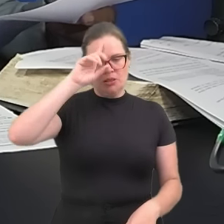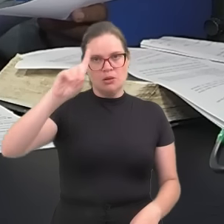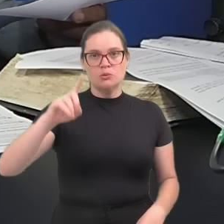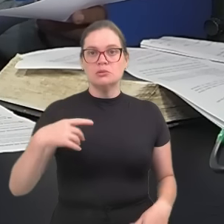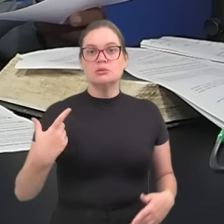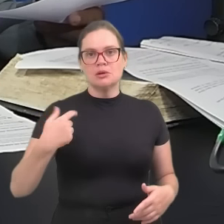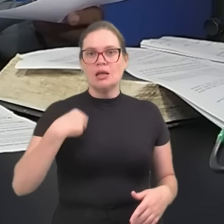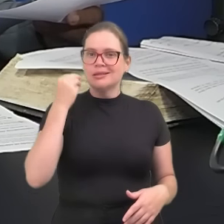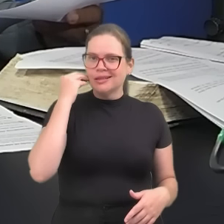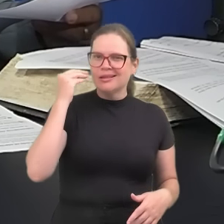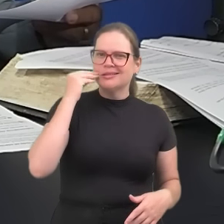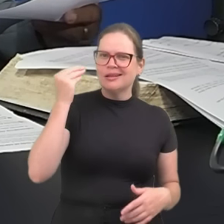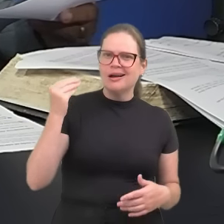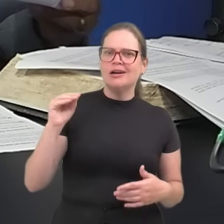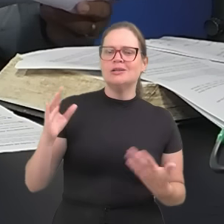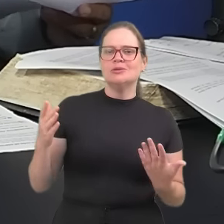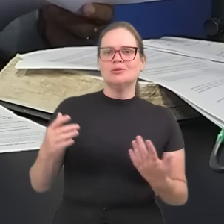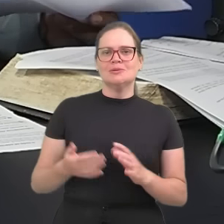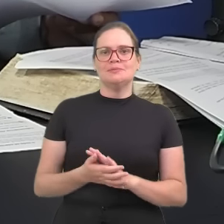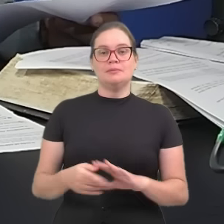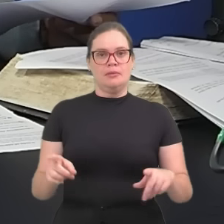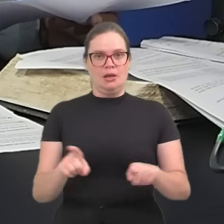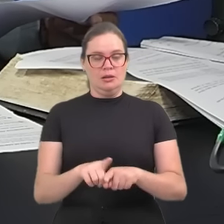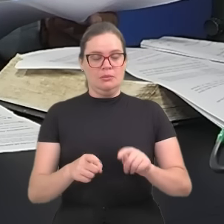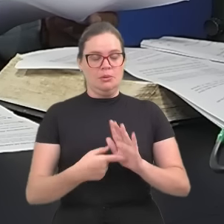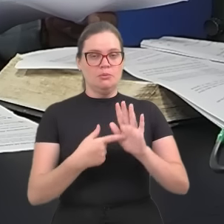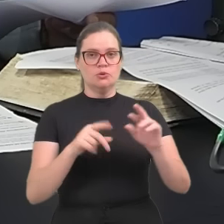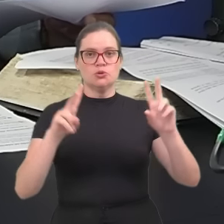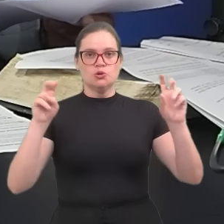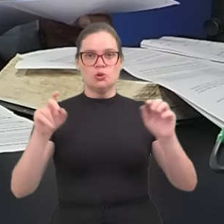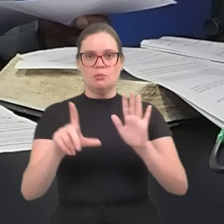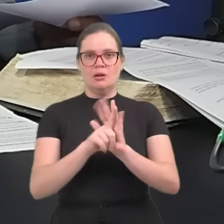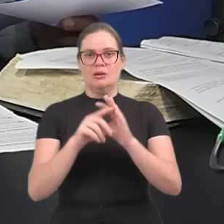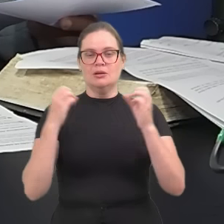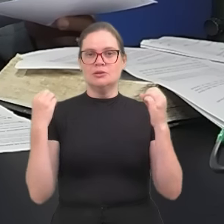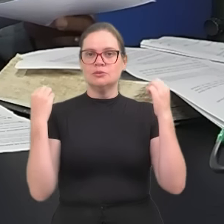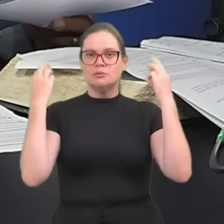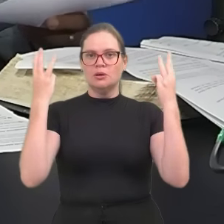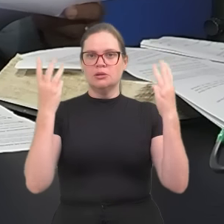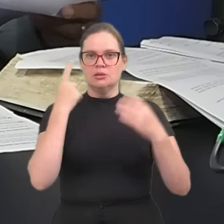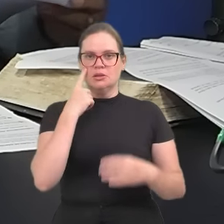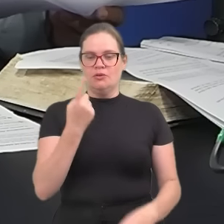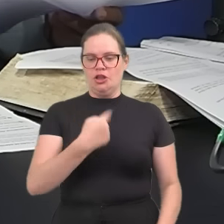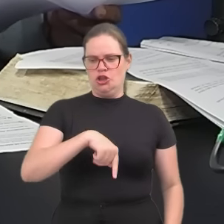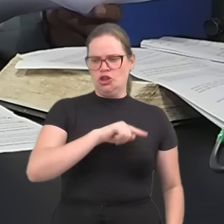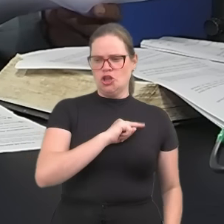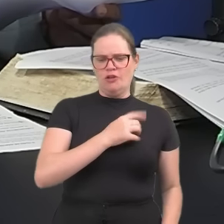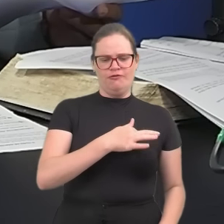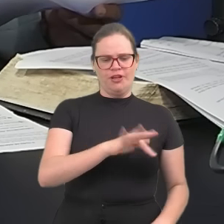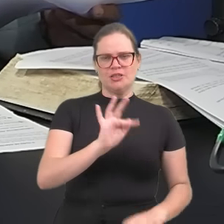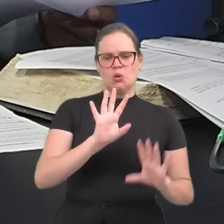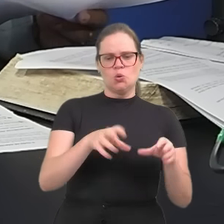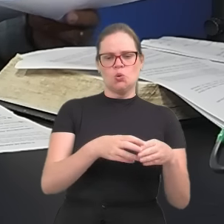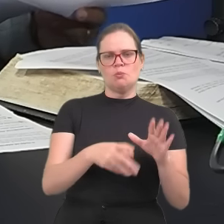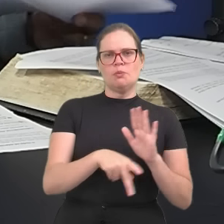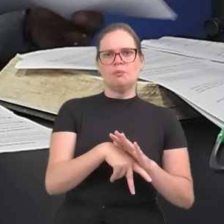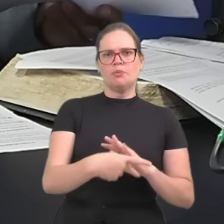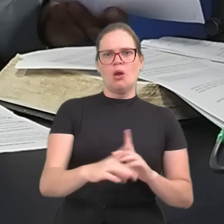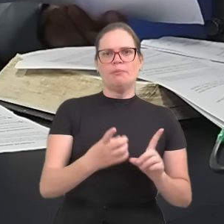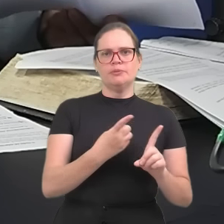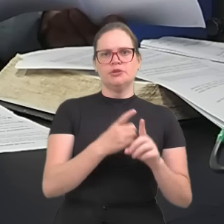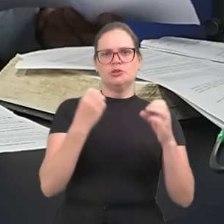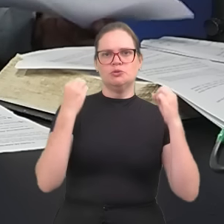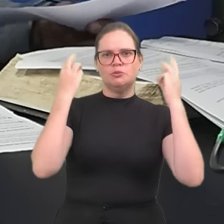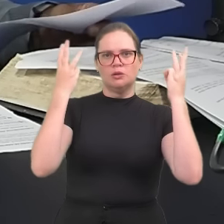E, inclusive, citaram Moisés, né? Nós somos discípulos de Moisés. Mas